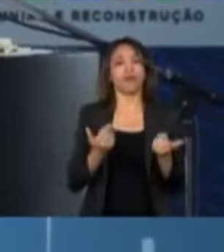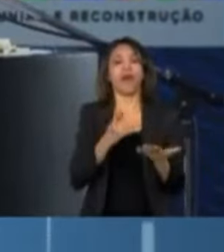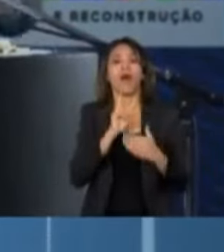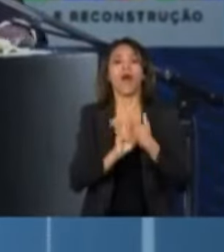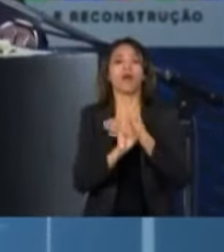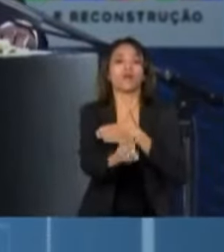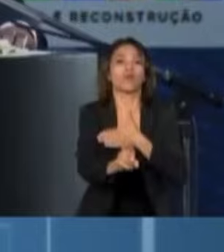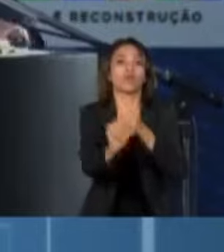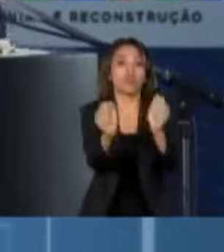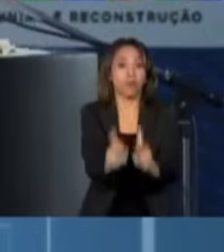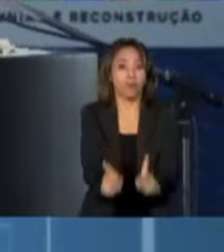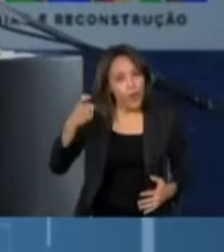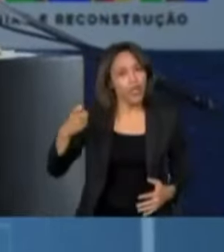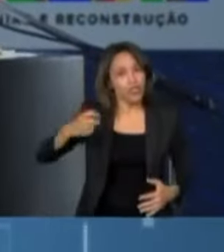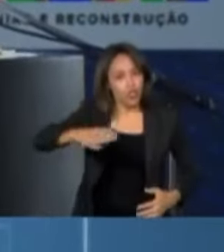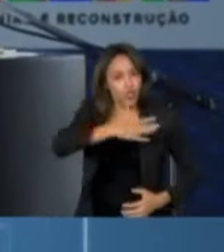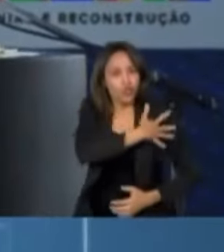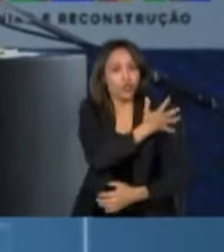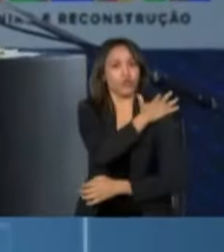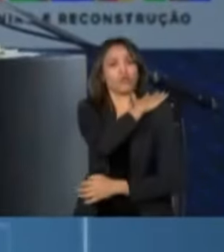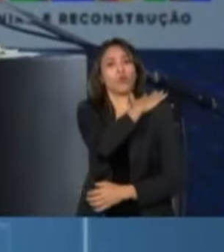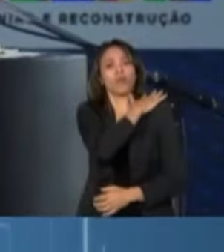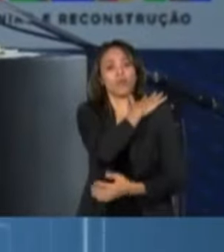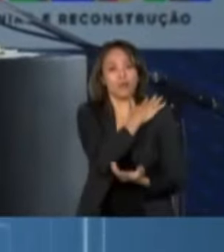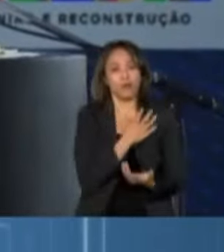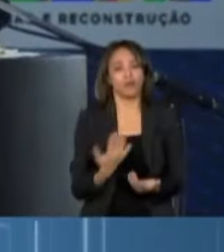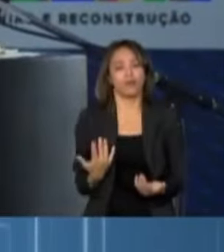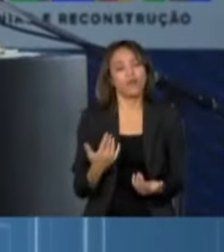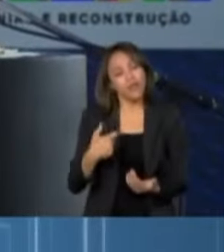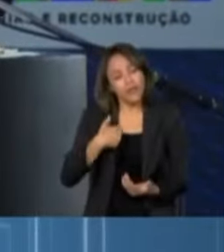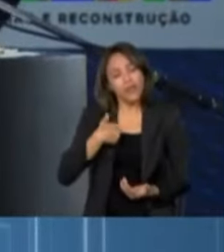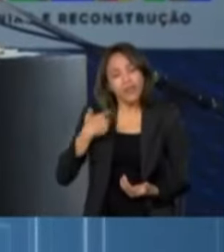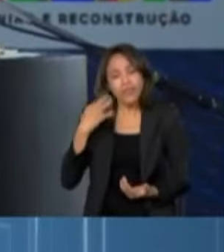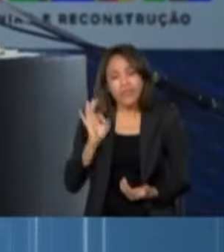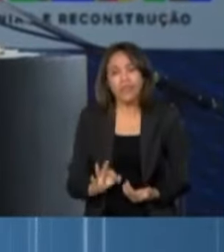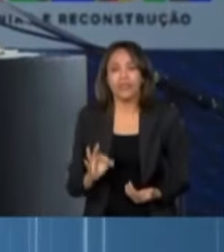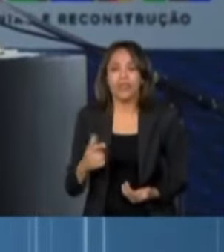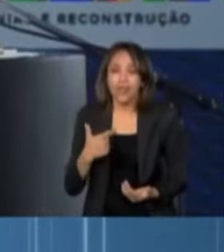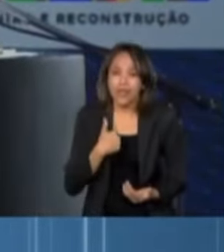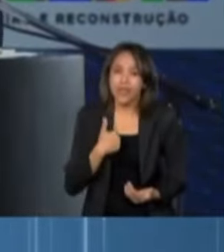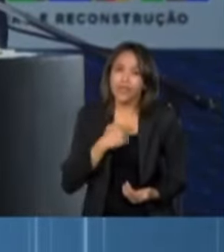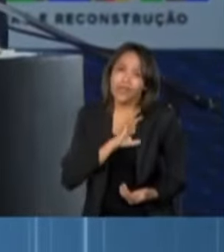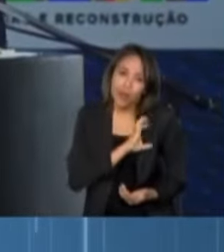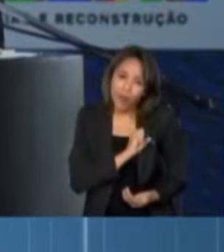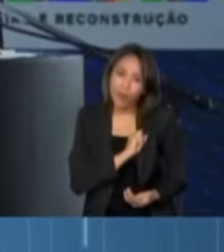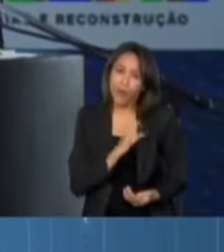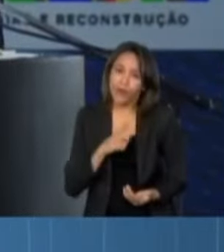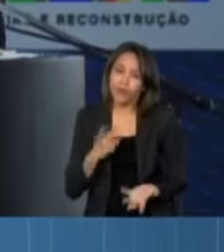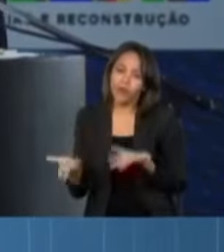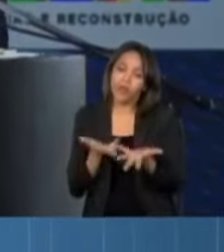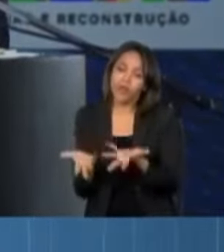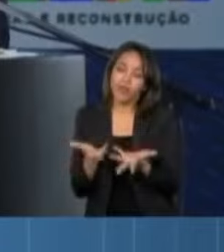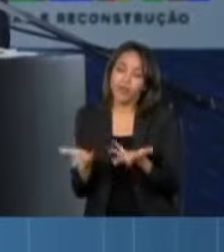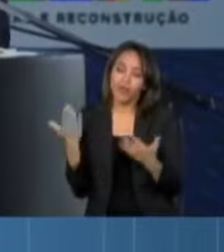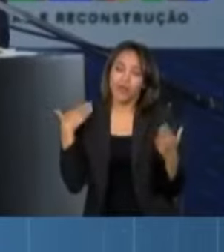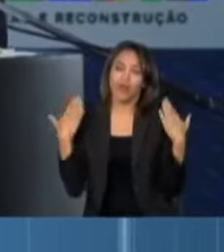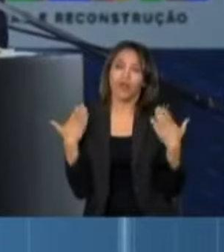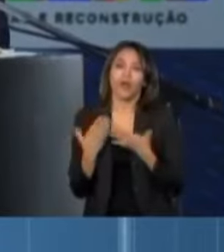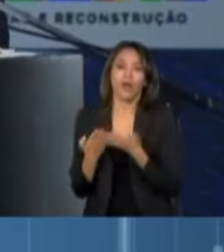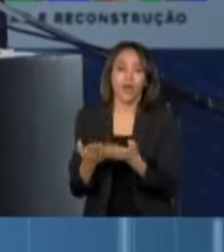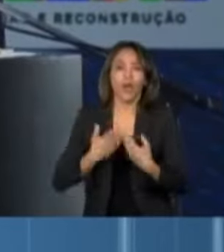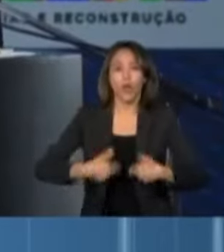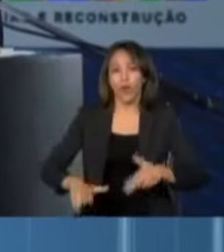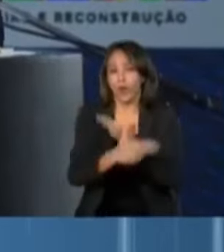A tendência hoje é que seja americano. Sim. Mas ninguém sabe o que, que pode acontecer. Outra coisa,